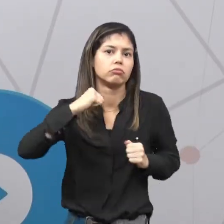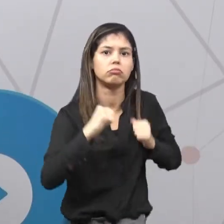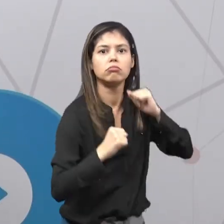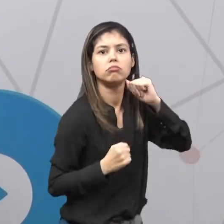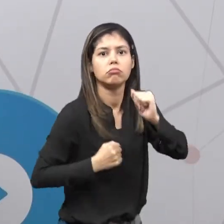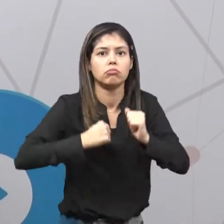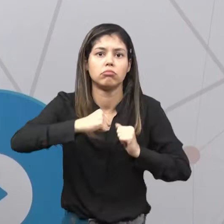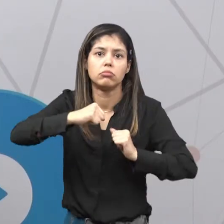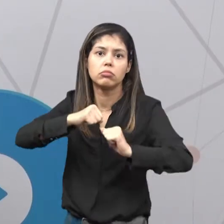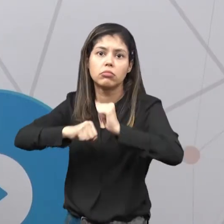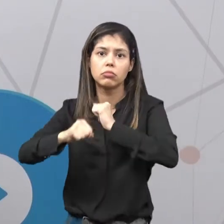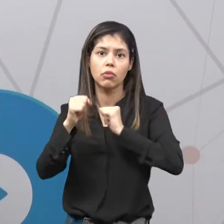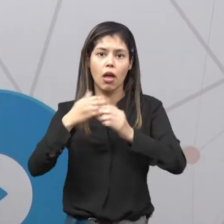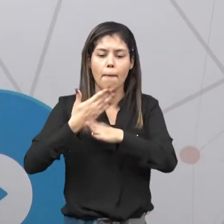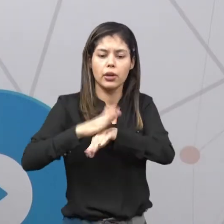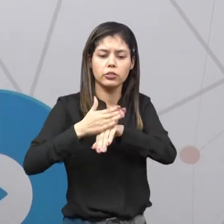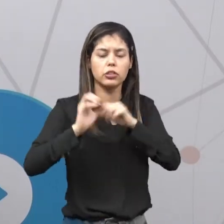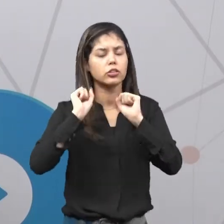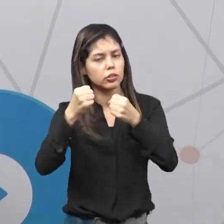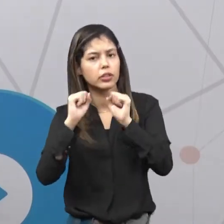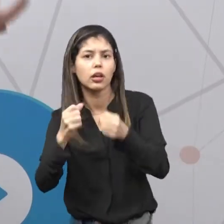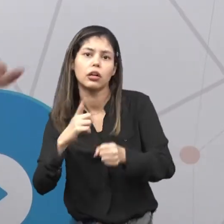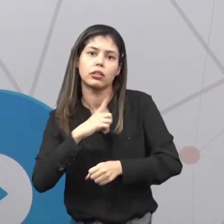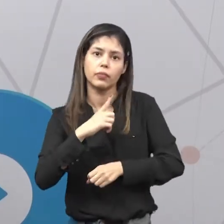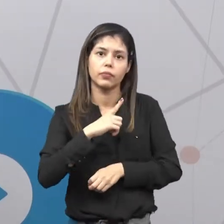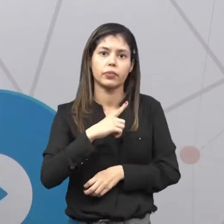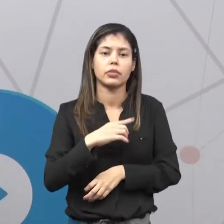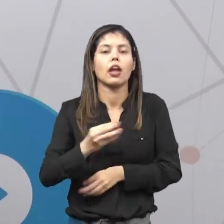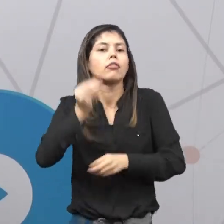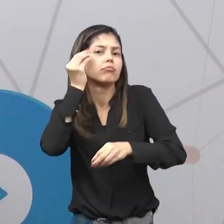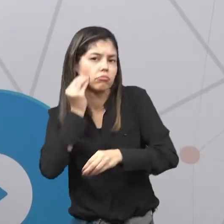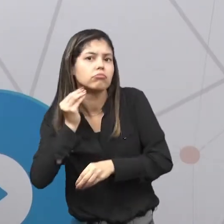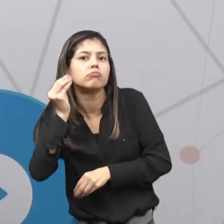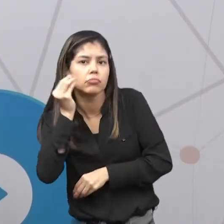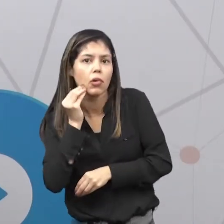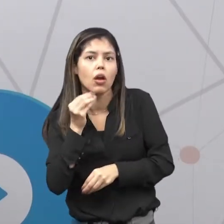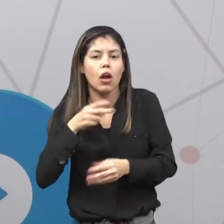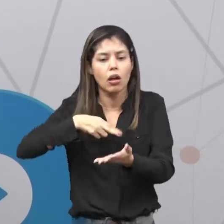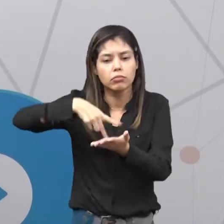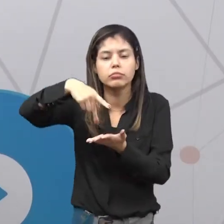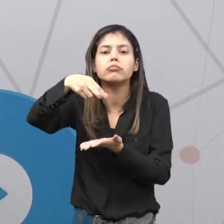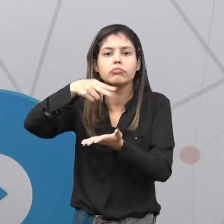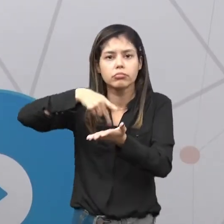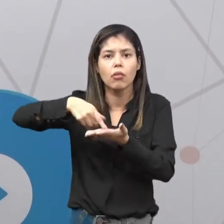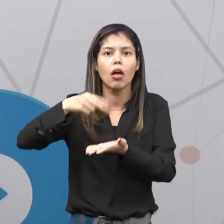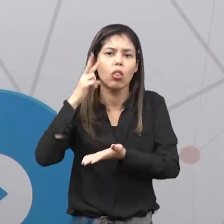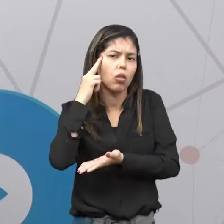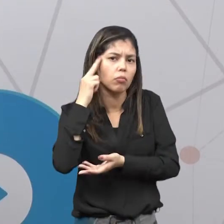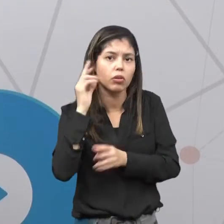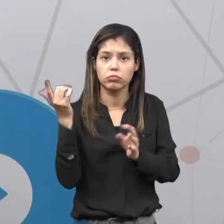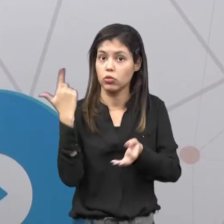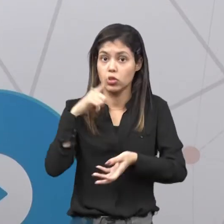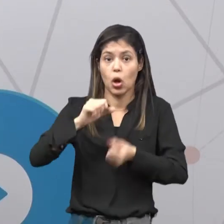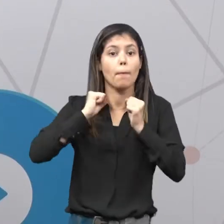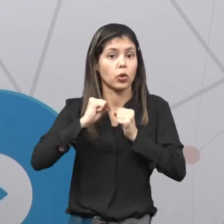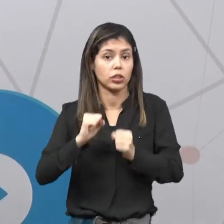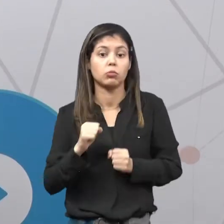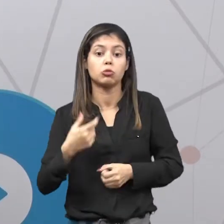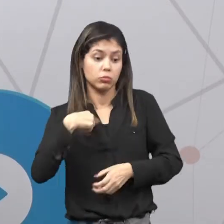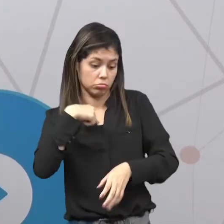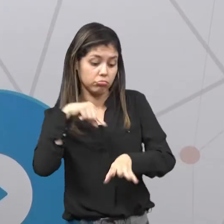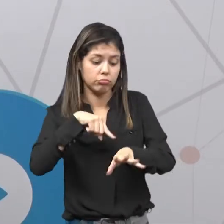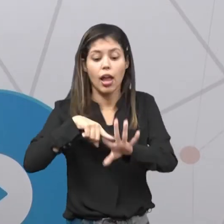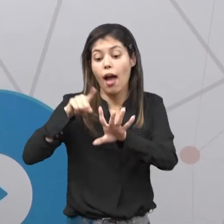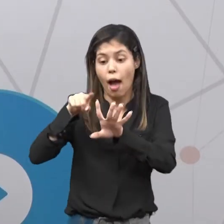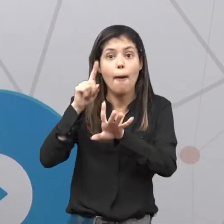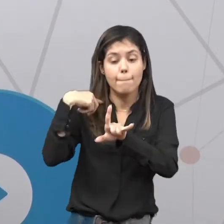gente se mova, com que a gente pratique exercício, com que a gente tenha uma locomoção, né? São os músculos que nós podemos controlar em